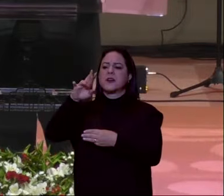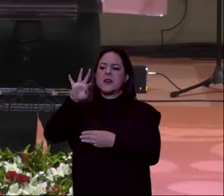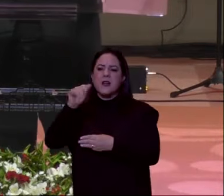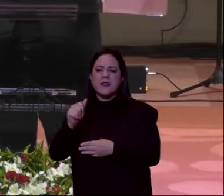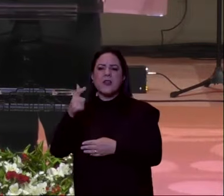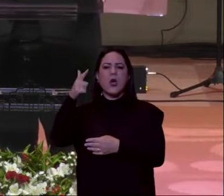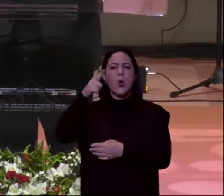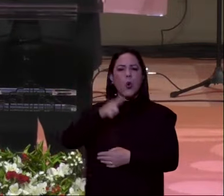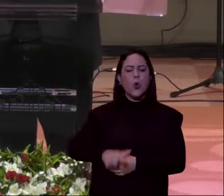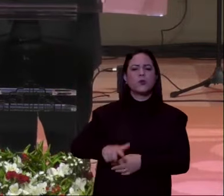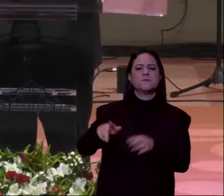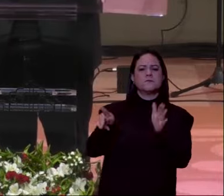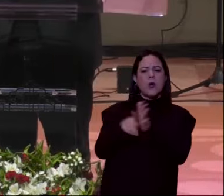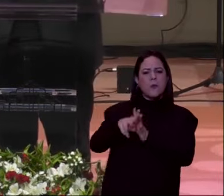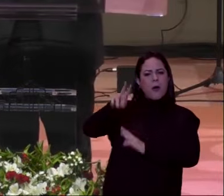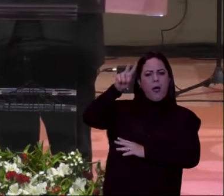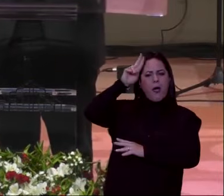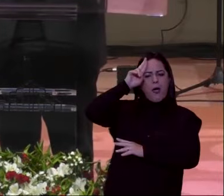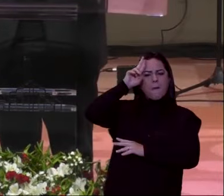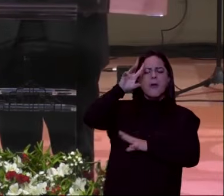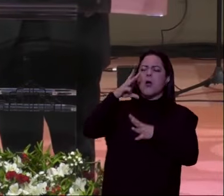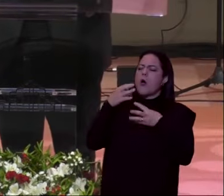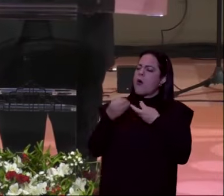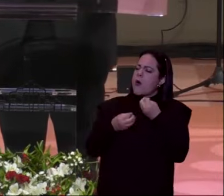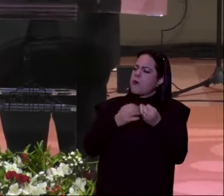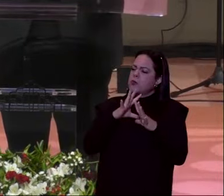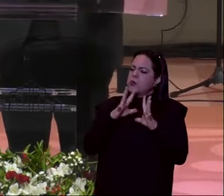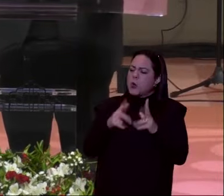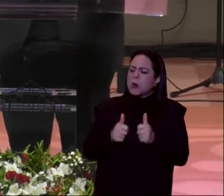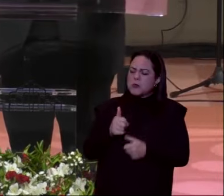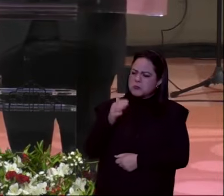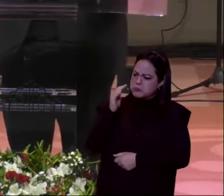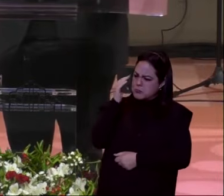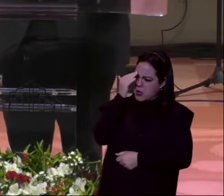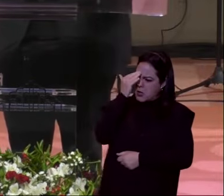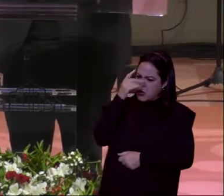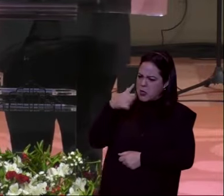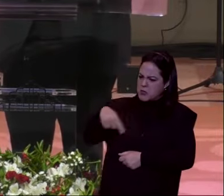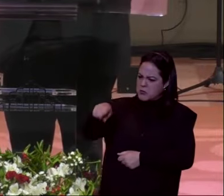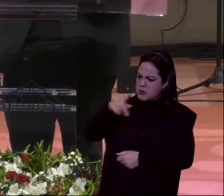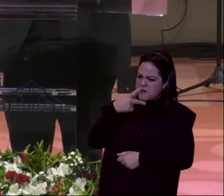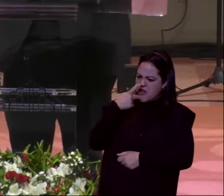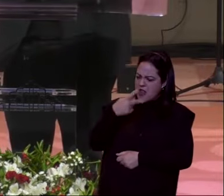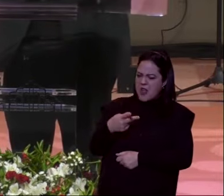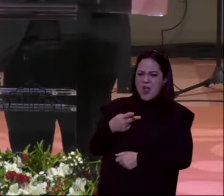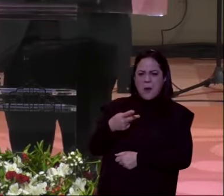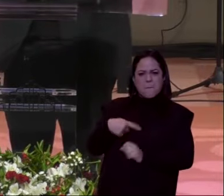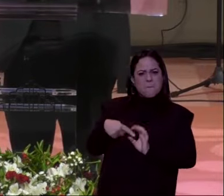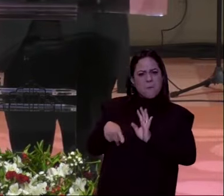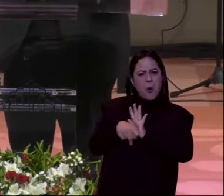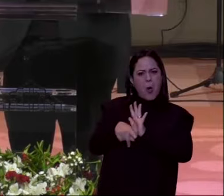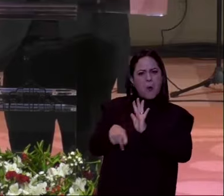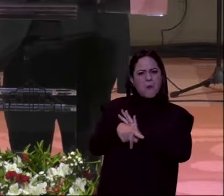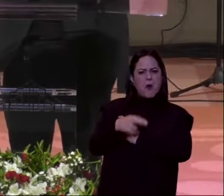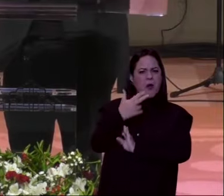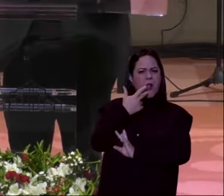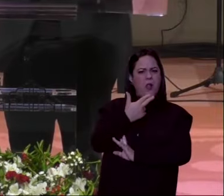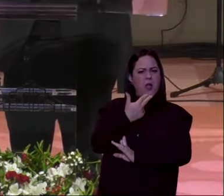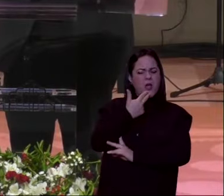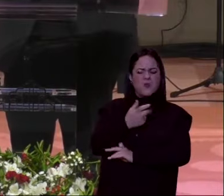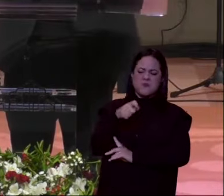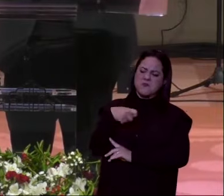outros da Arábia. Como é que todos estamos ouvindo essa gente falar em nossa própria língua